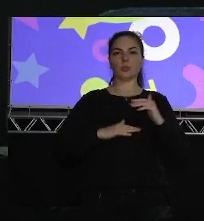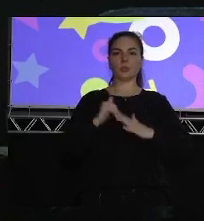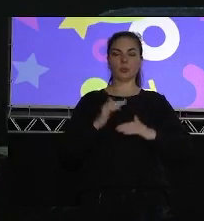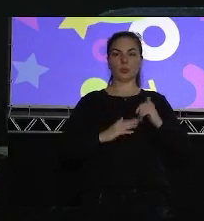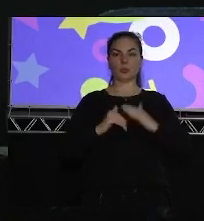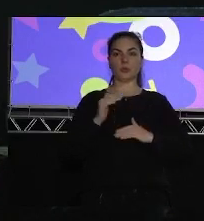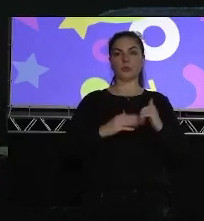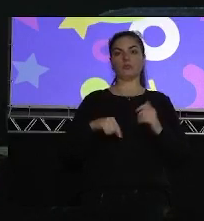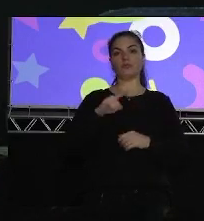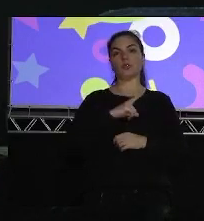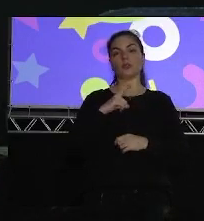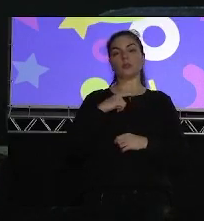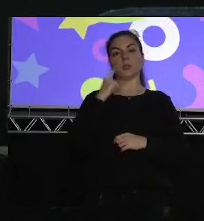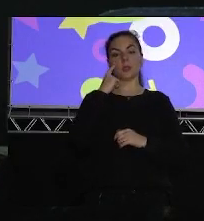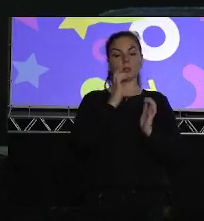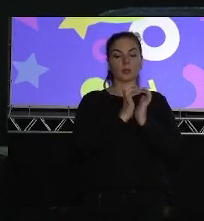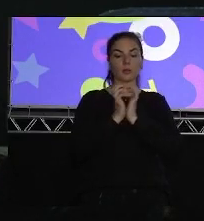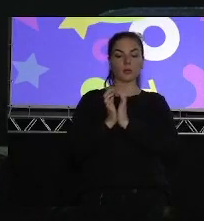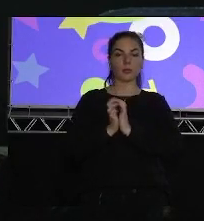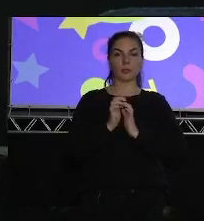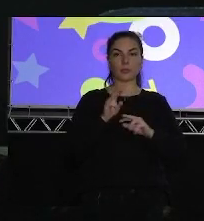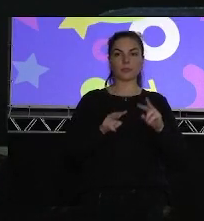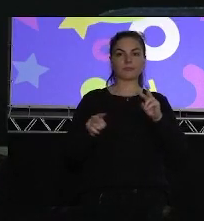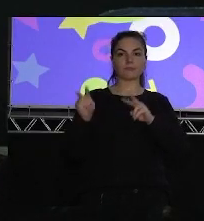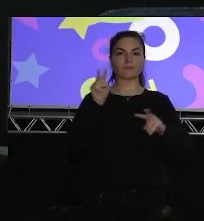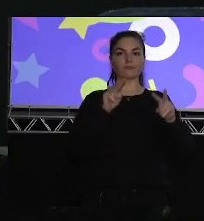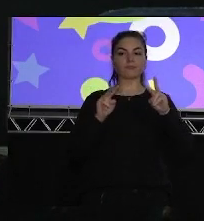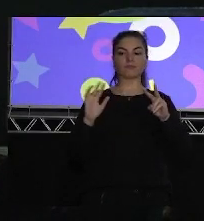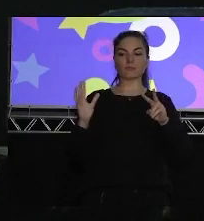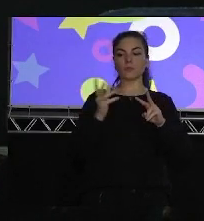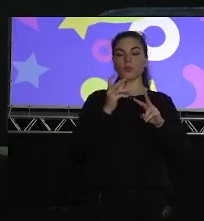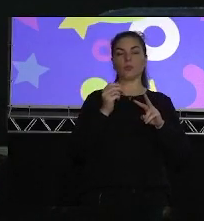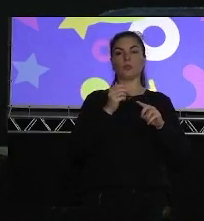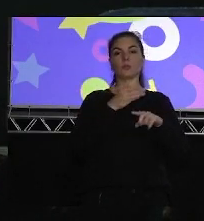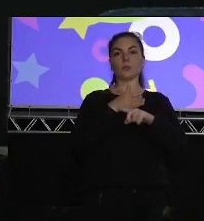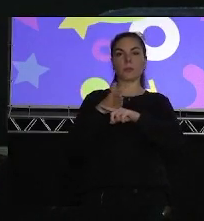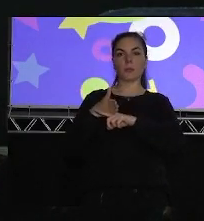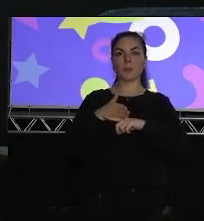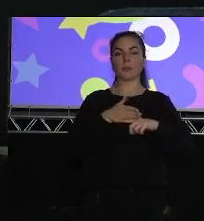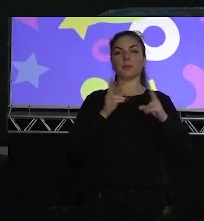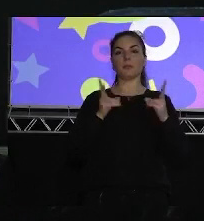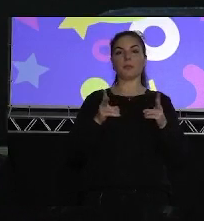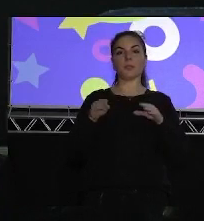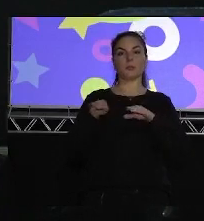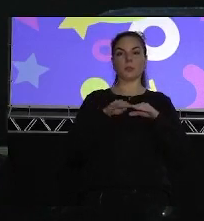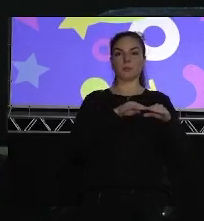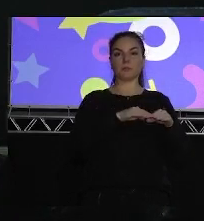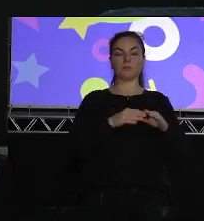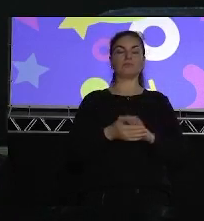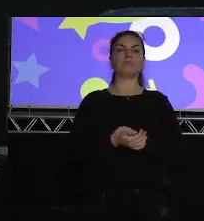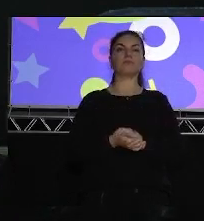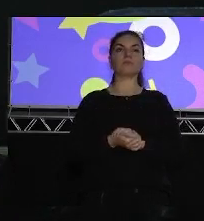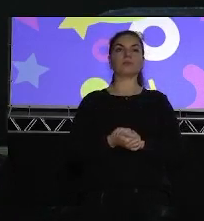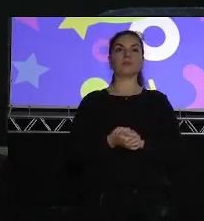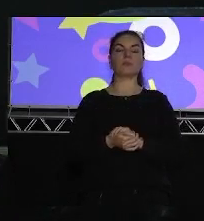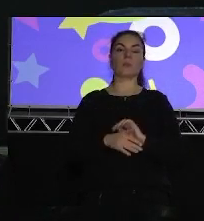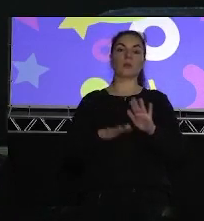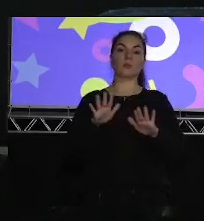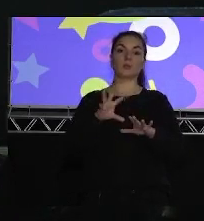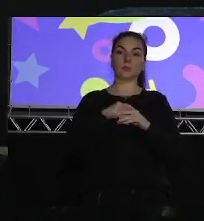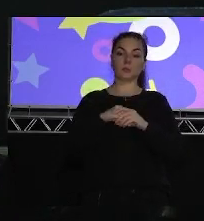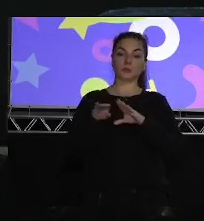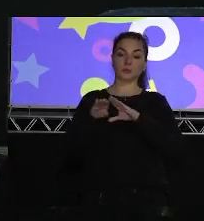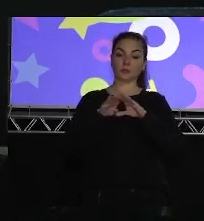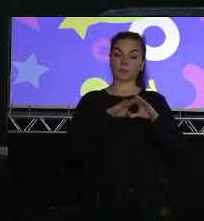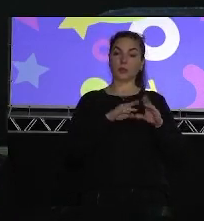a gente tem a visão por equipe, e todas as equipes que fazem parte desse delivery têm a mesma cadência. Né? E dentro dessa mesma cadência,